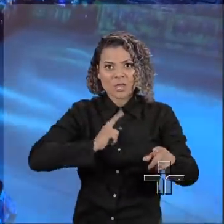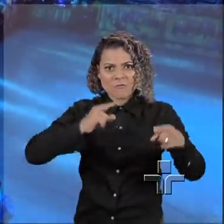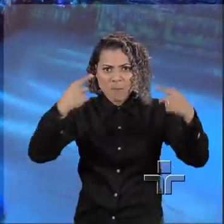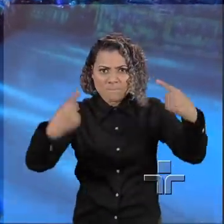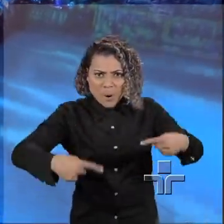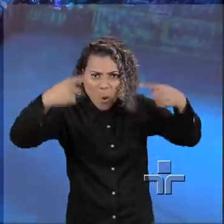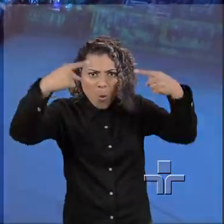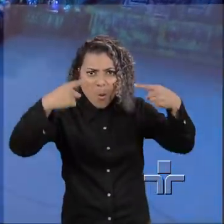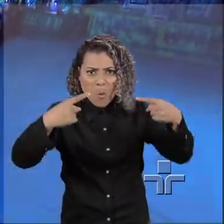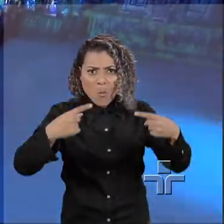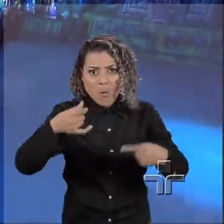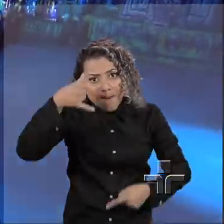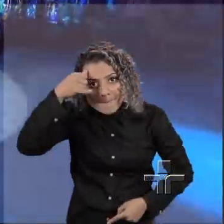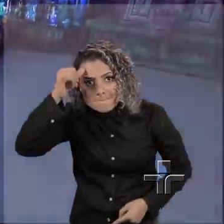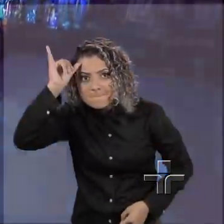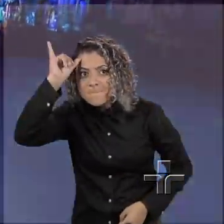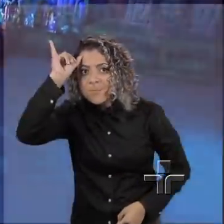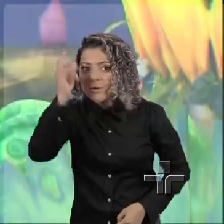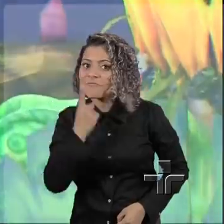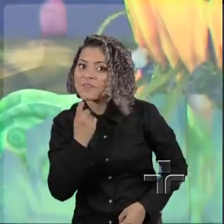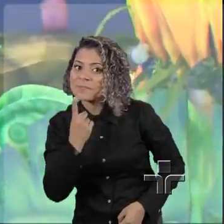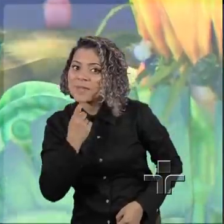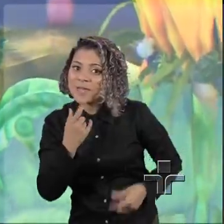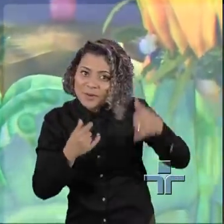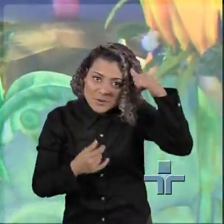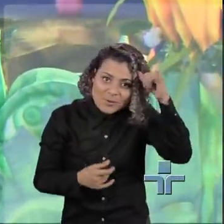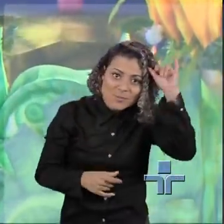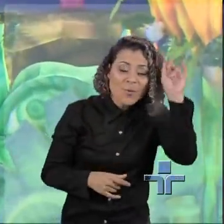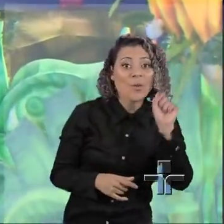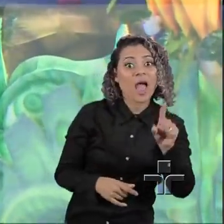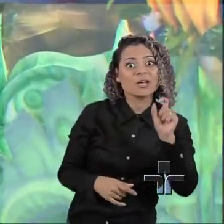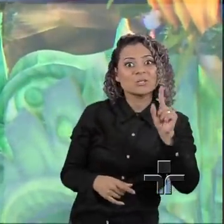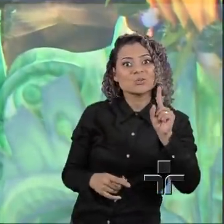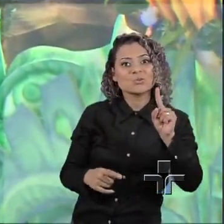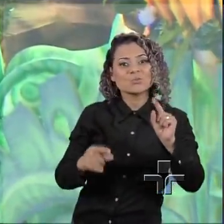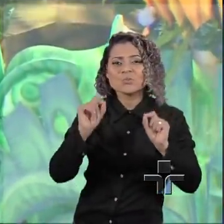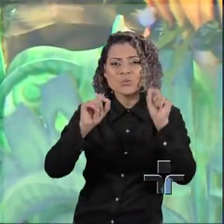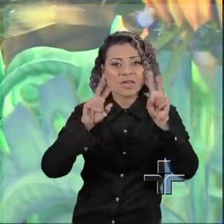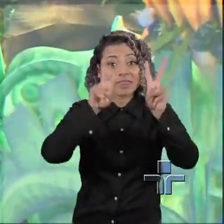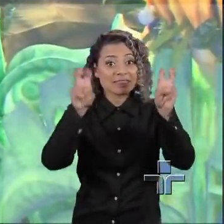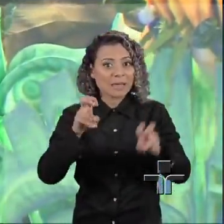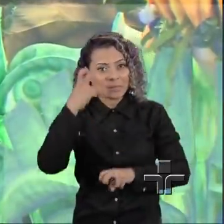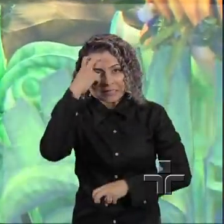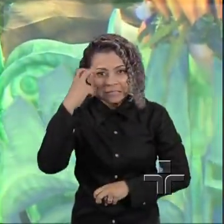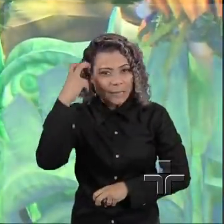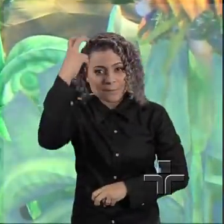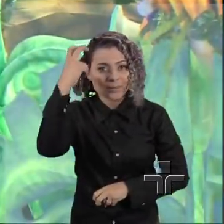épico, o boi caprichoso levou a melhor, com o tema Sabedoria Popular.